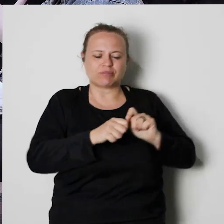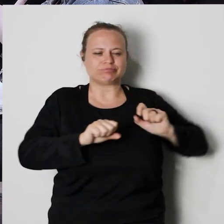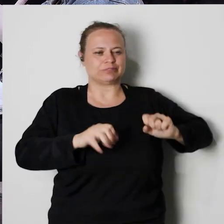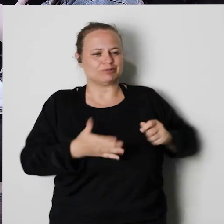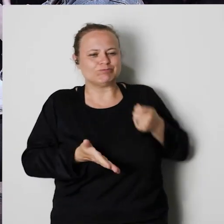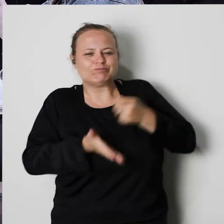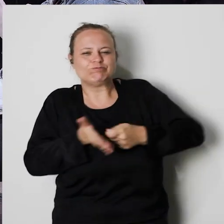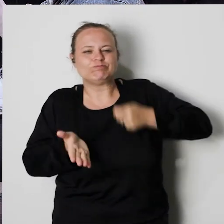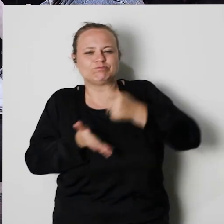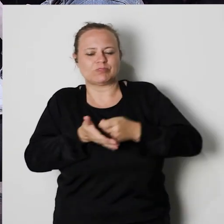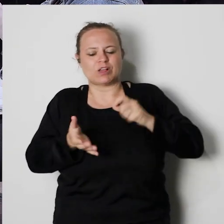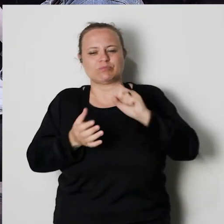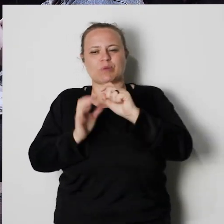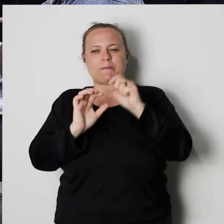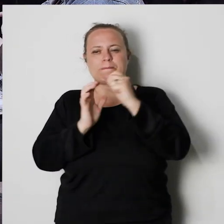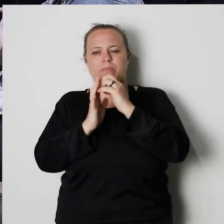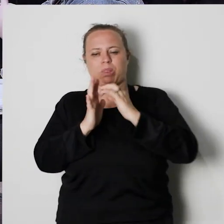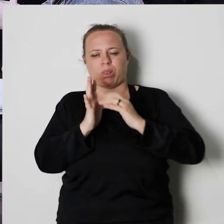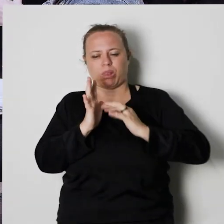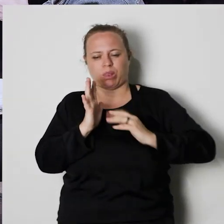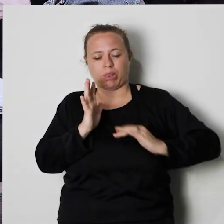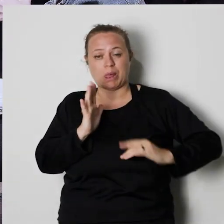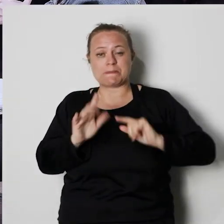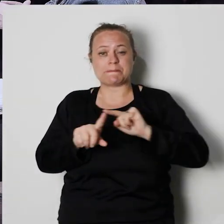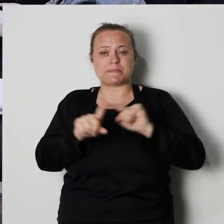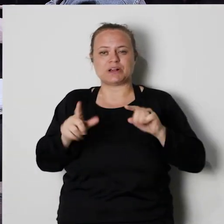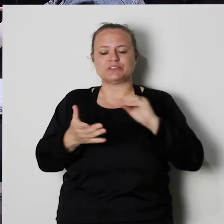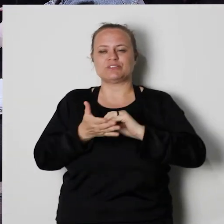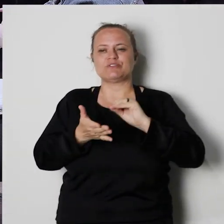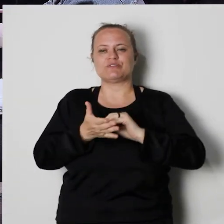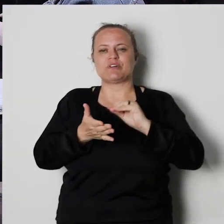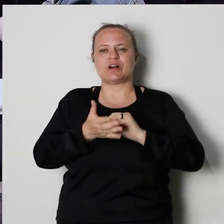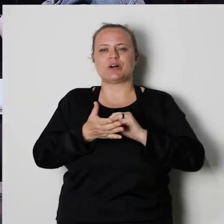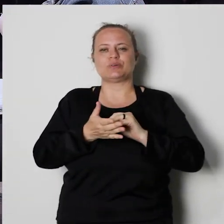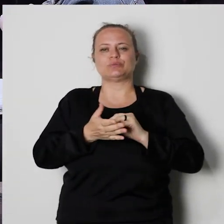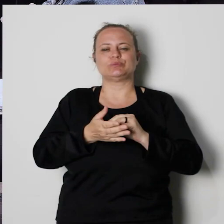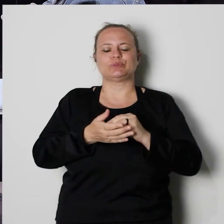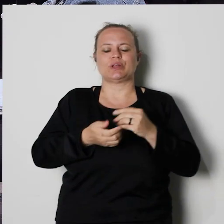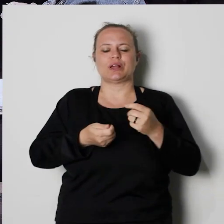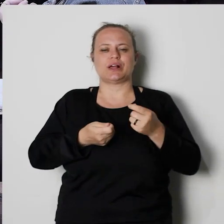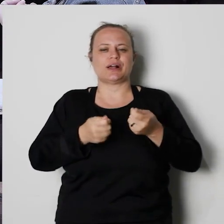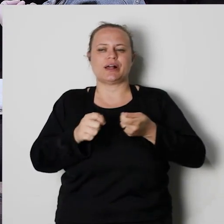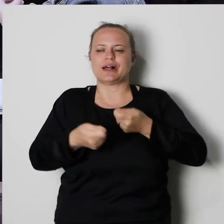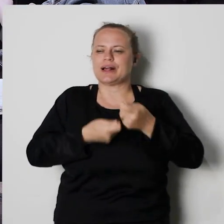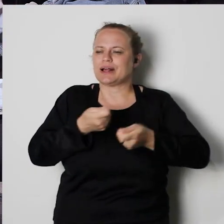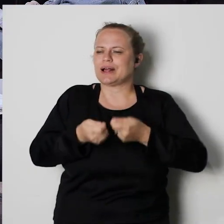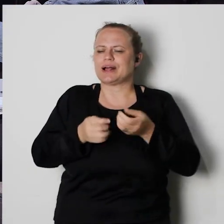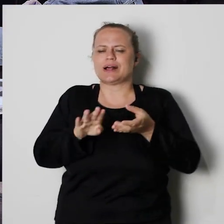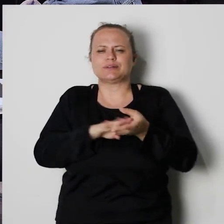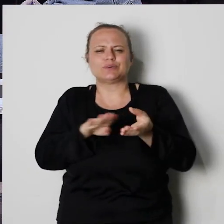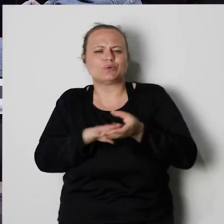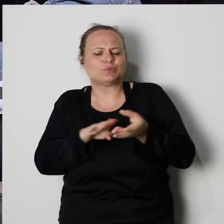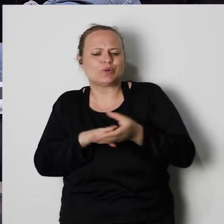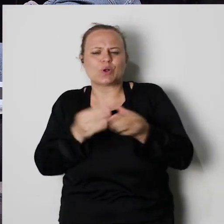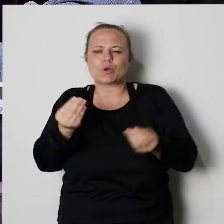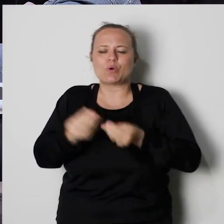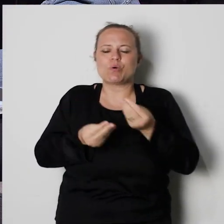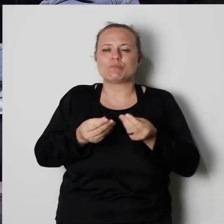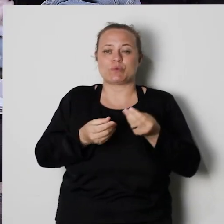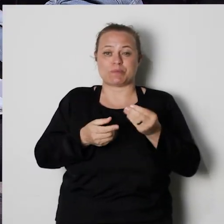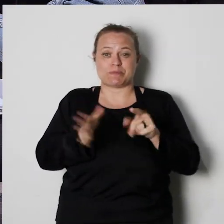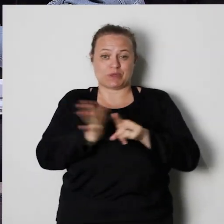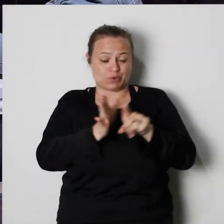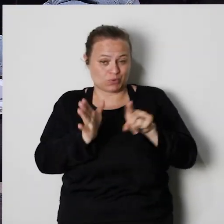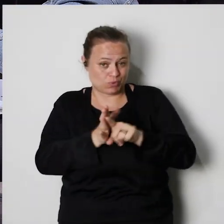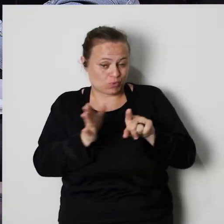nos mapeamentos é que muitas vezes se faz um esforço para se preencher, só que não tem, às vezes, falta uma assessoria